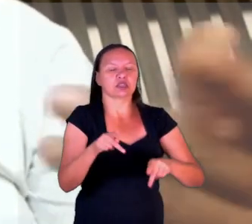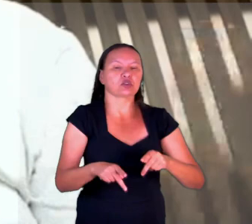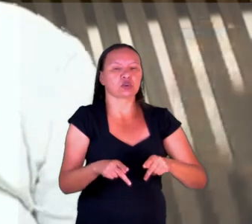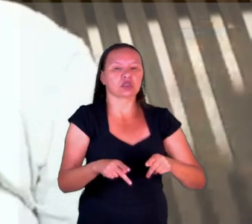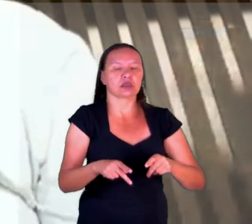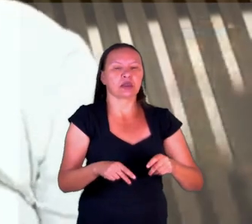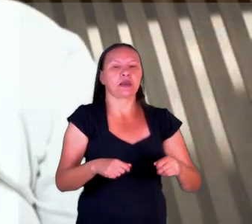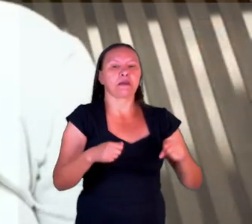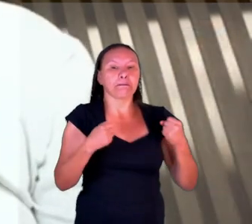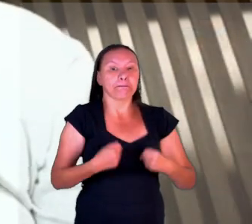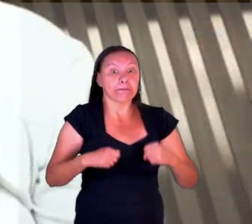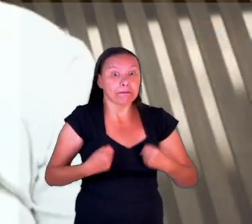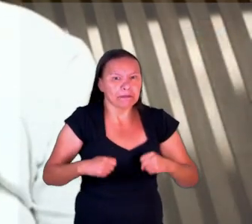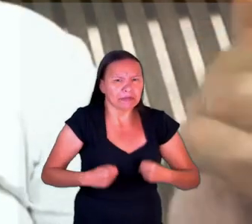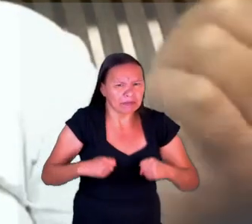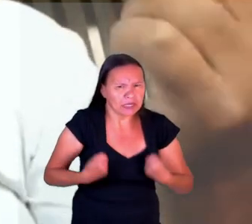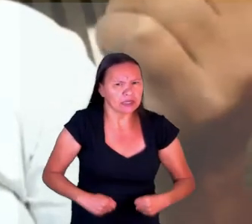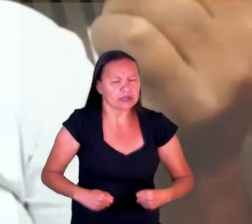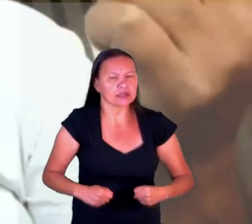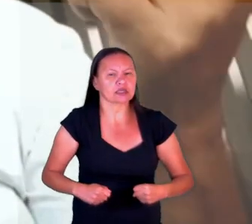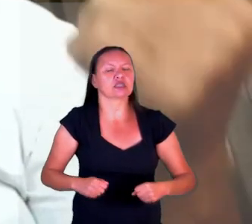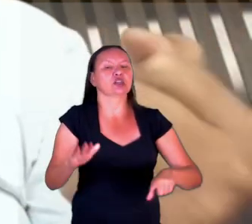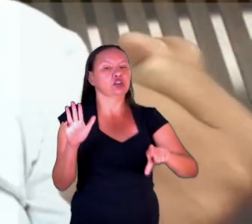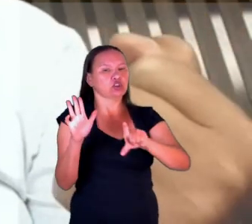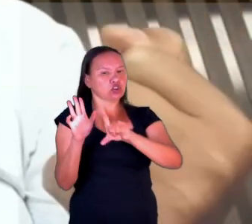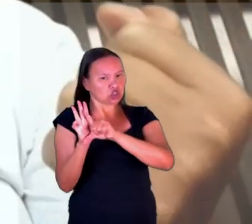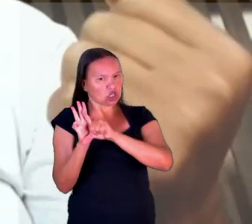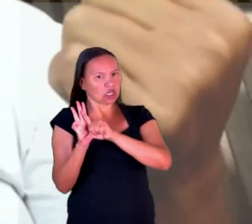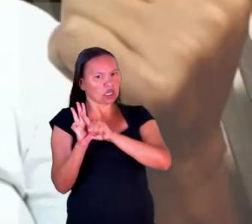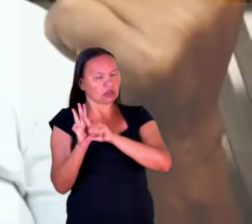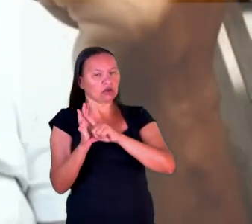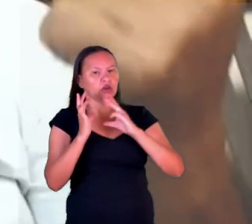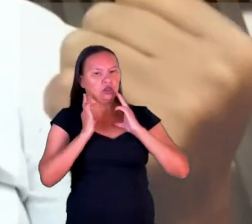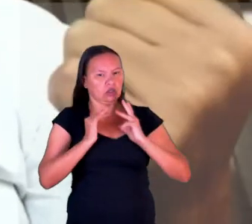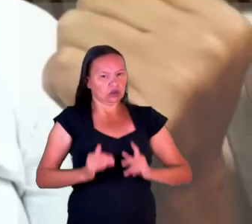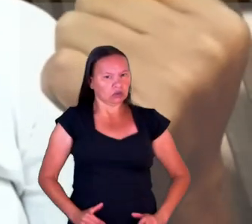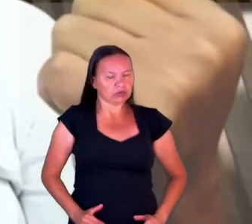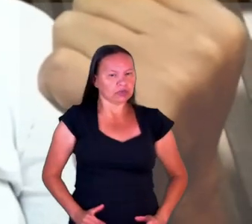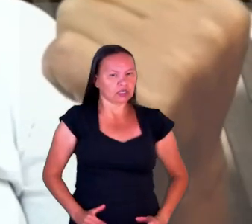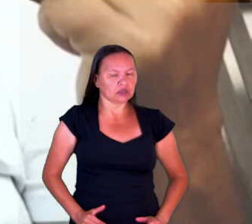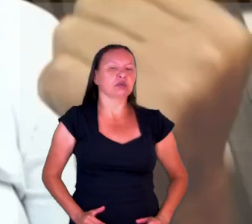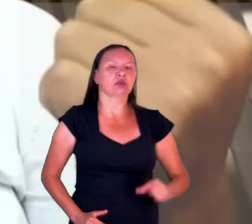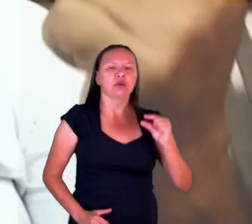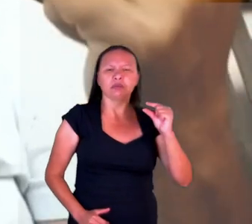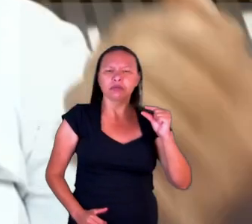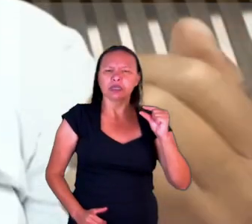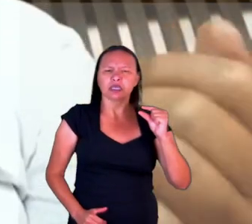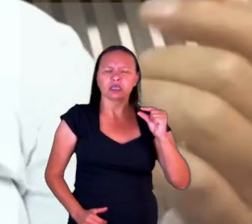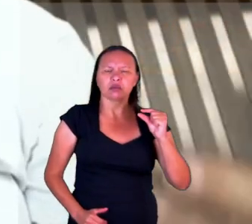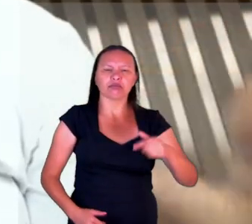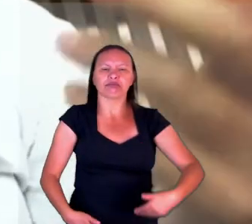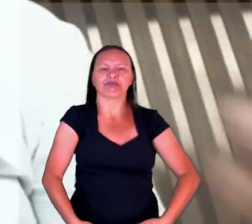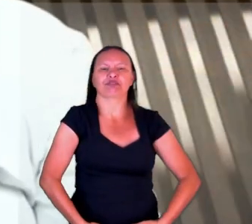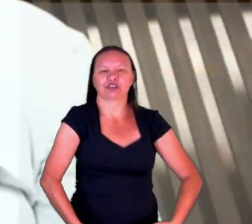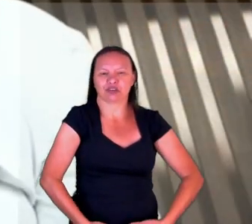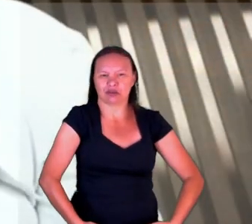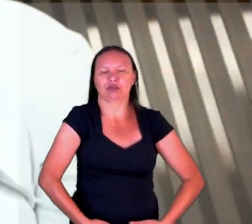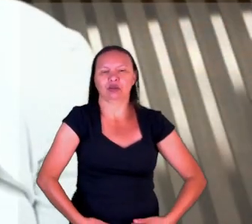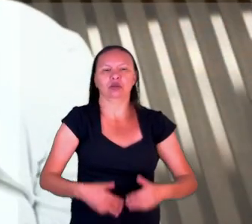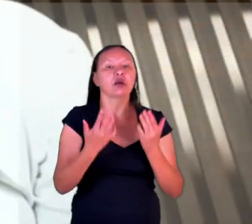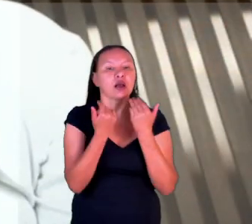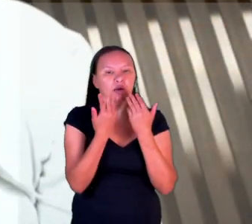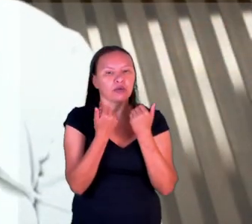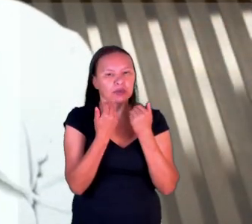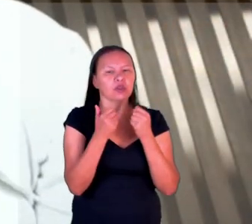fazer valer esse direito como foi dito aqui na abertura né mínimo né básico mas mínimo o direito a comer o